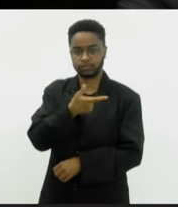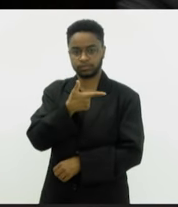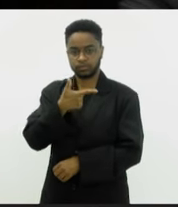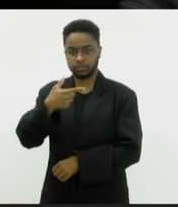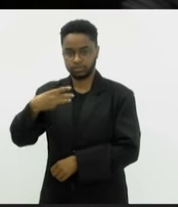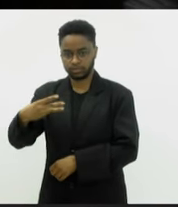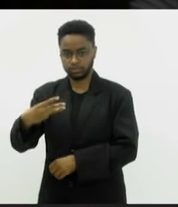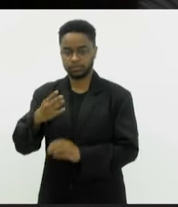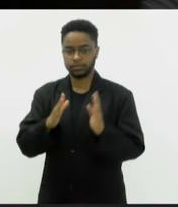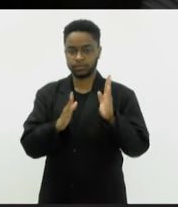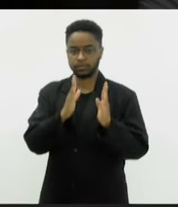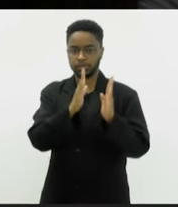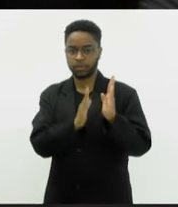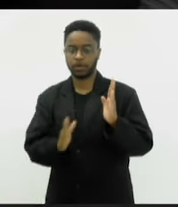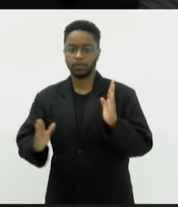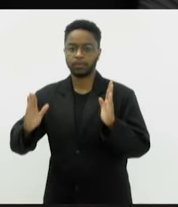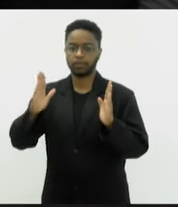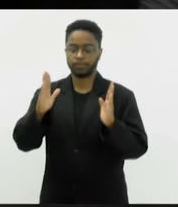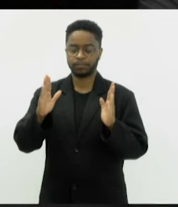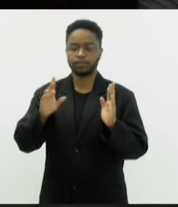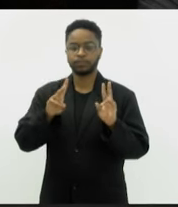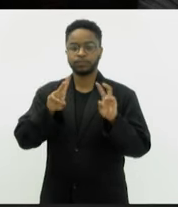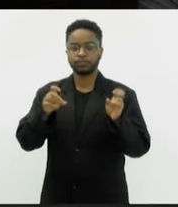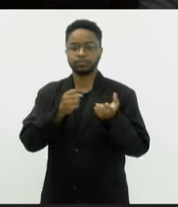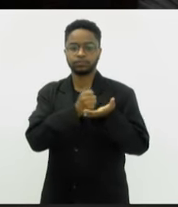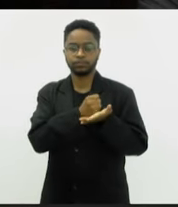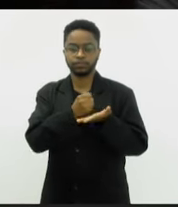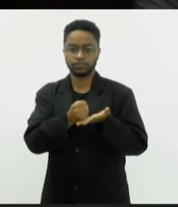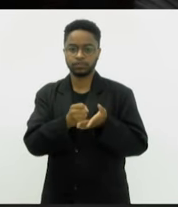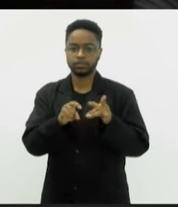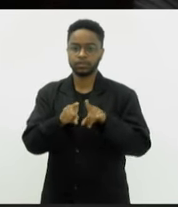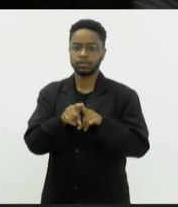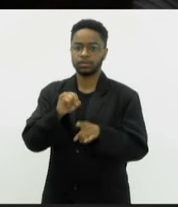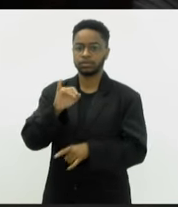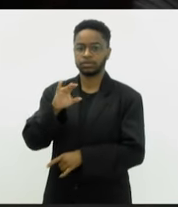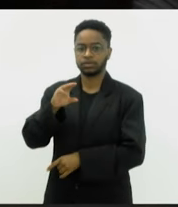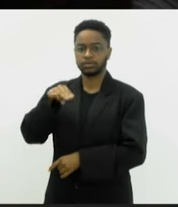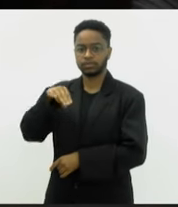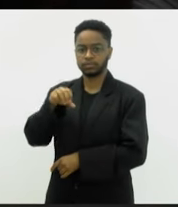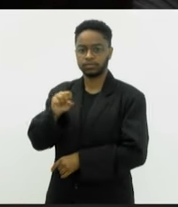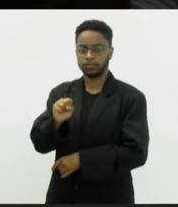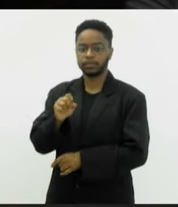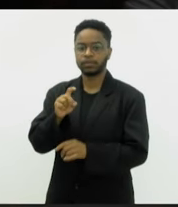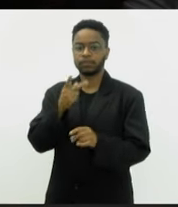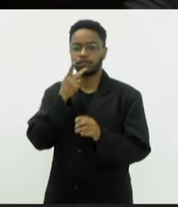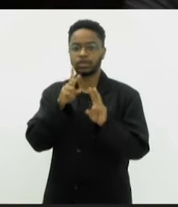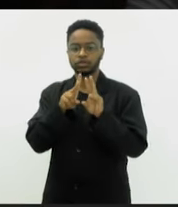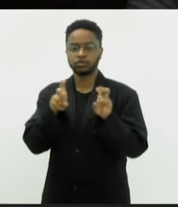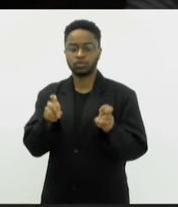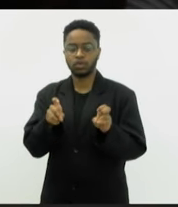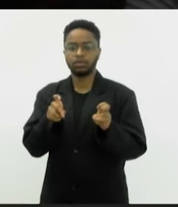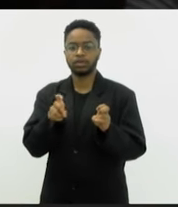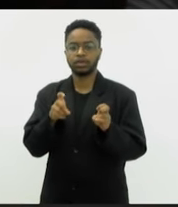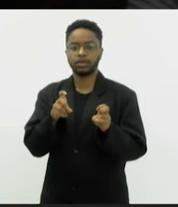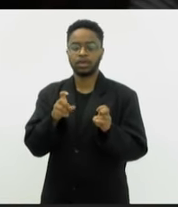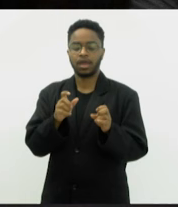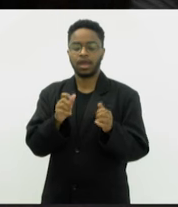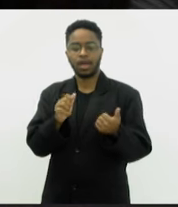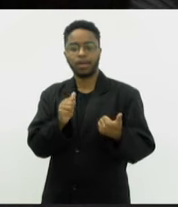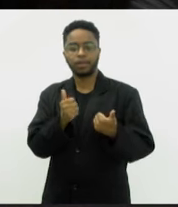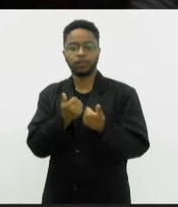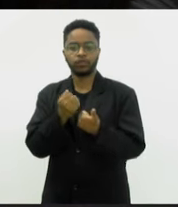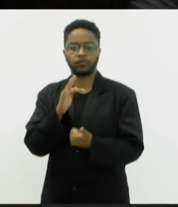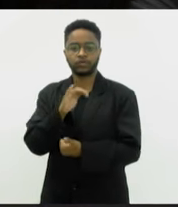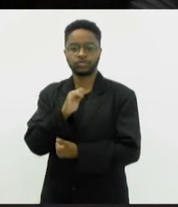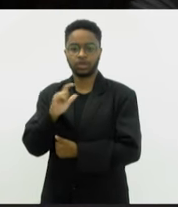prorroga as disposições de convênios ICMS que dispõe sobre benefícios fiscais e o convênio ICMS